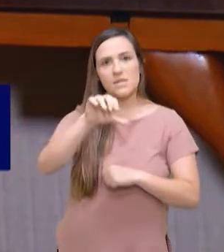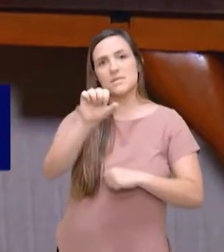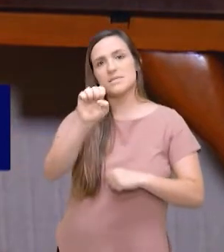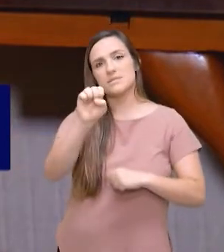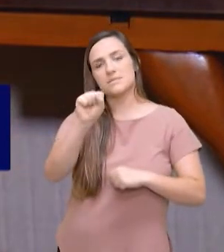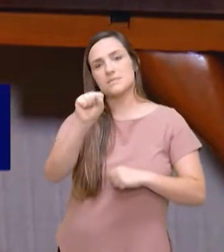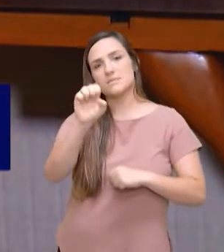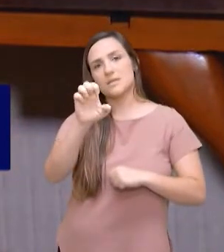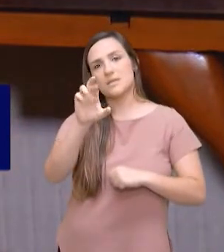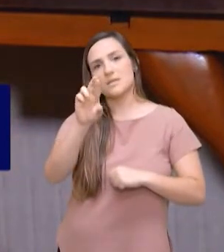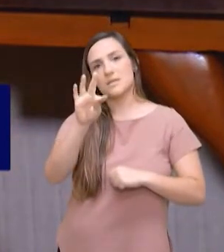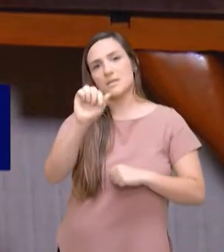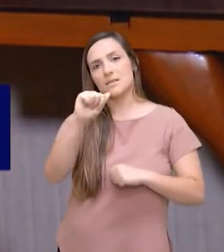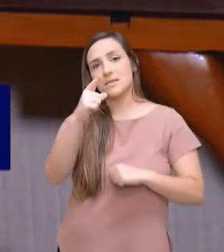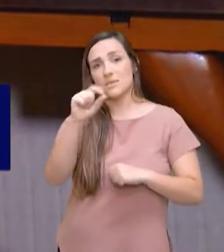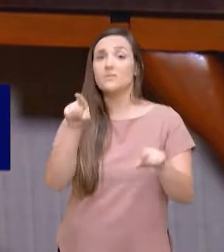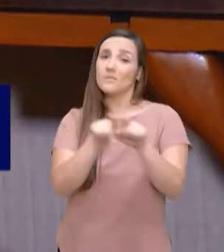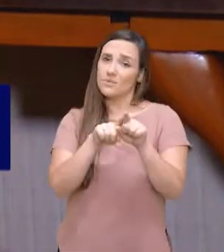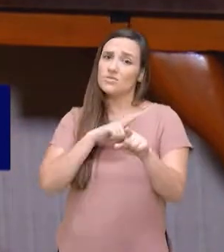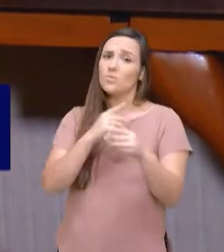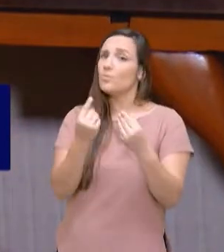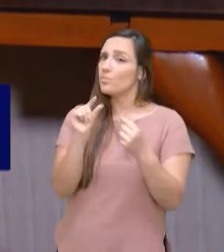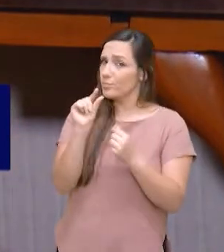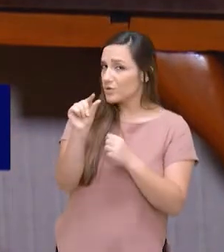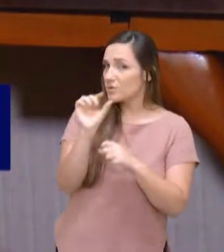também influência aqui em Campo Grande.